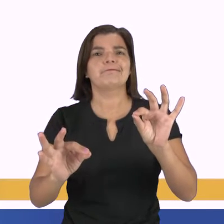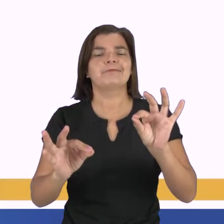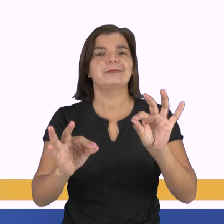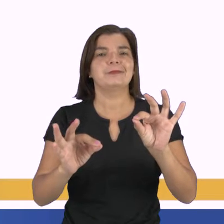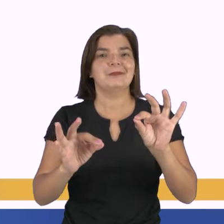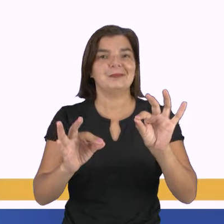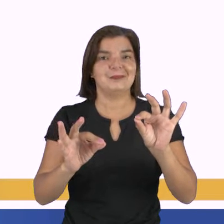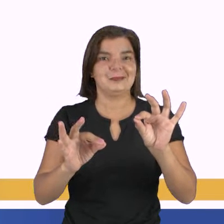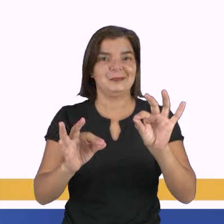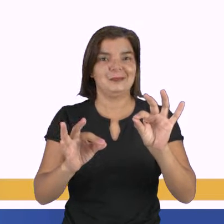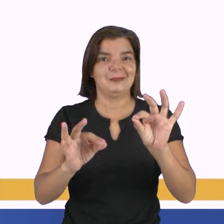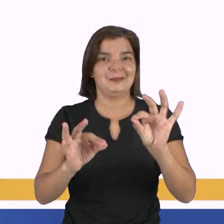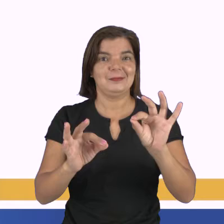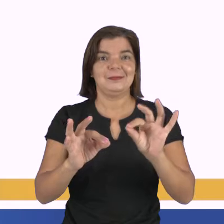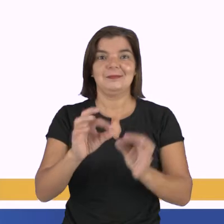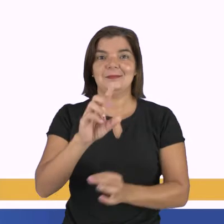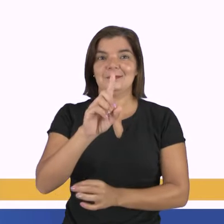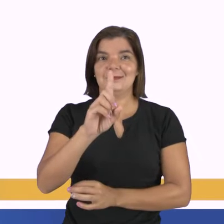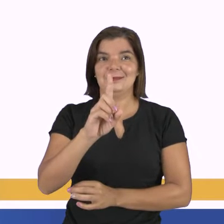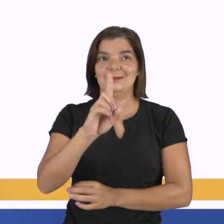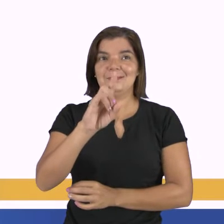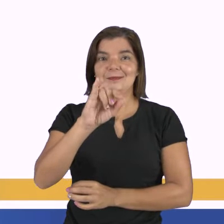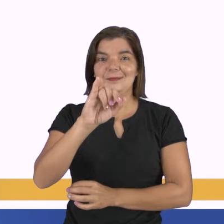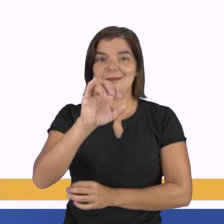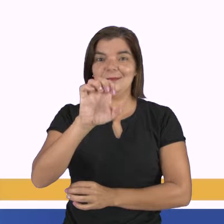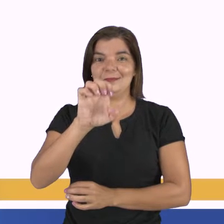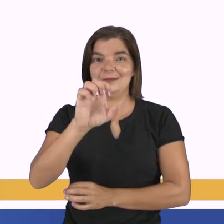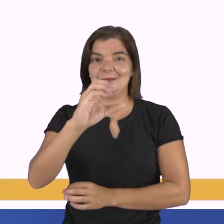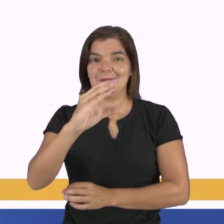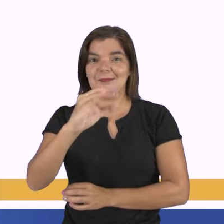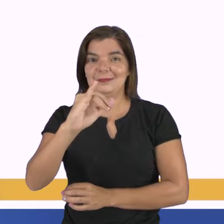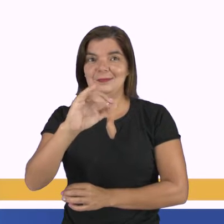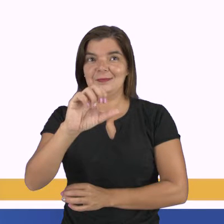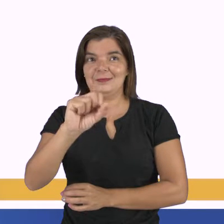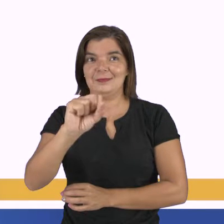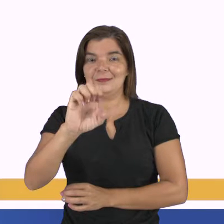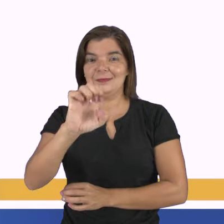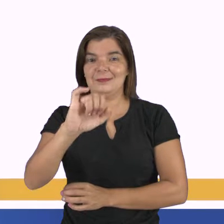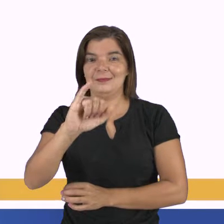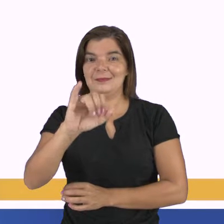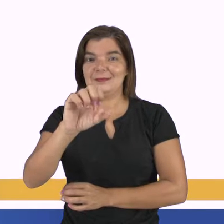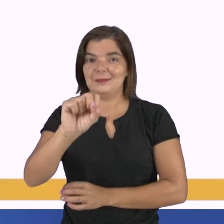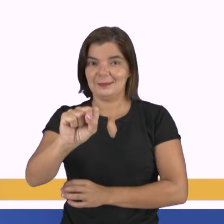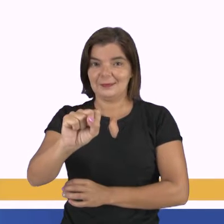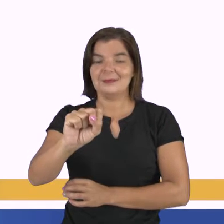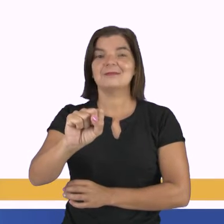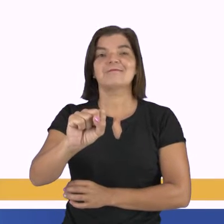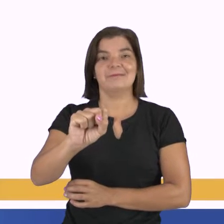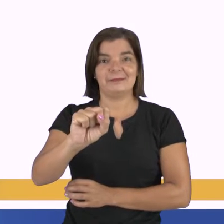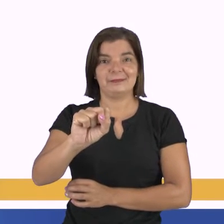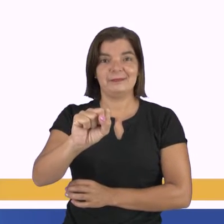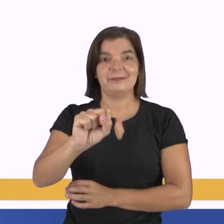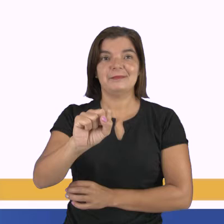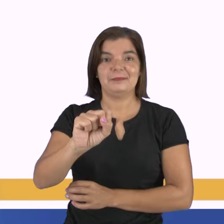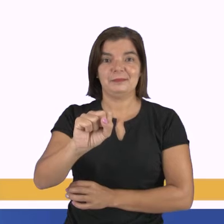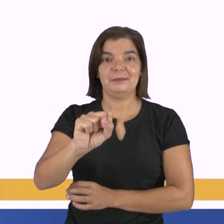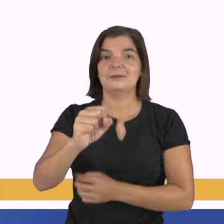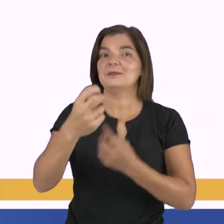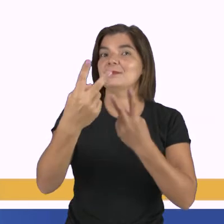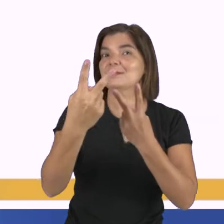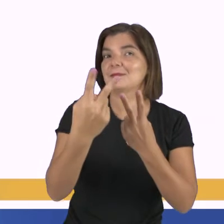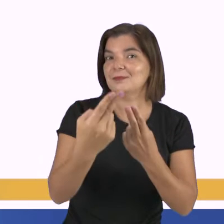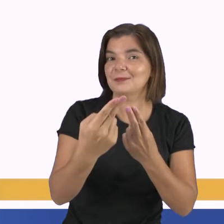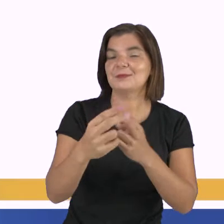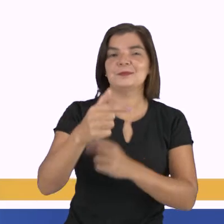só, 16. Olha como muda um pouco a entonação da minha voz. Ó. 16. A mesma